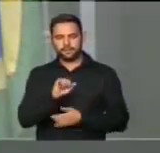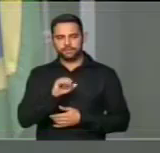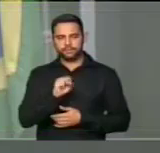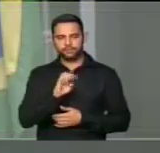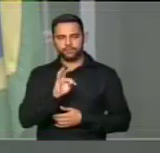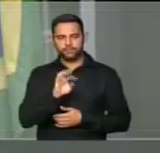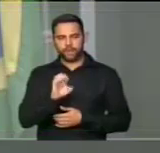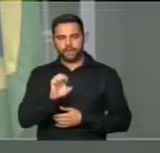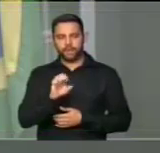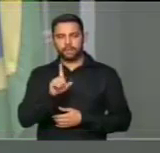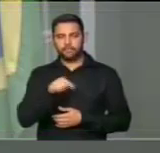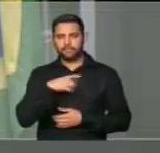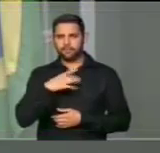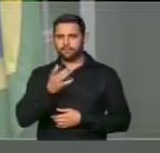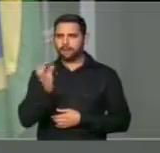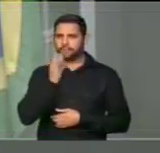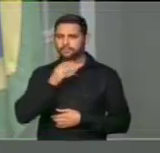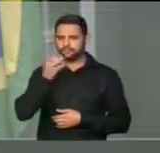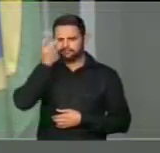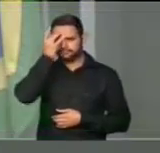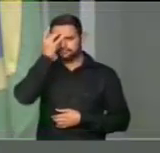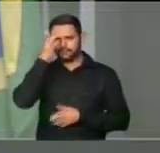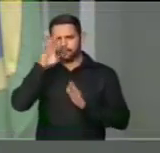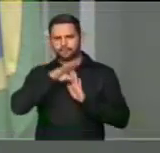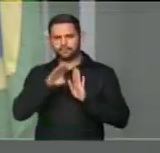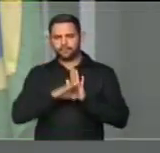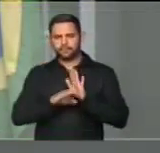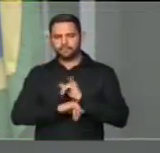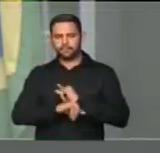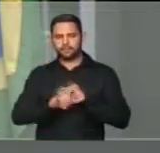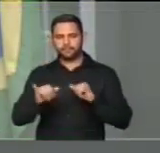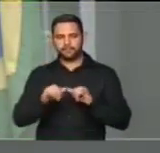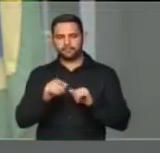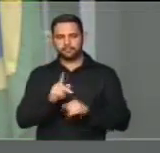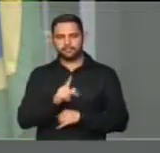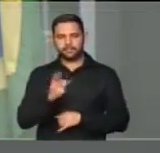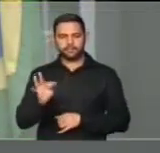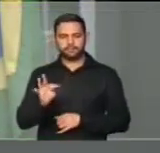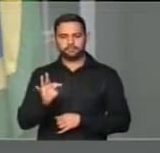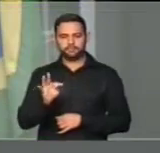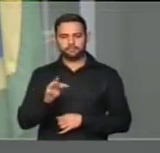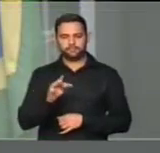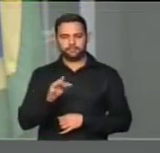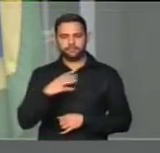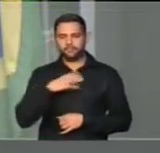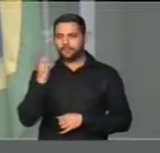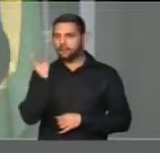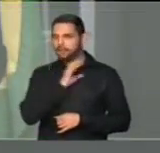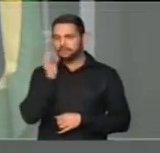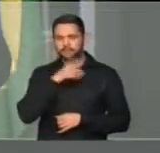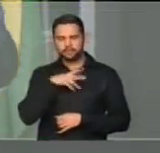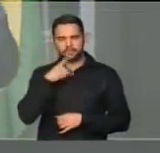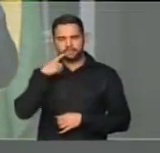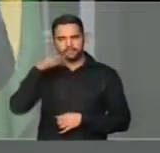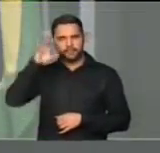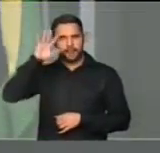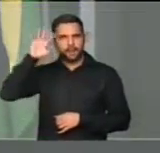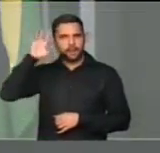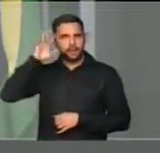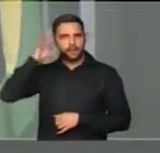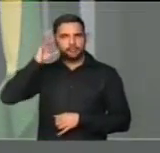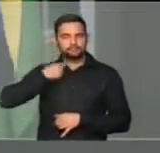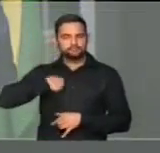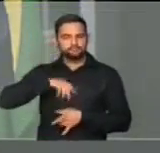imediato me veio à cabeça o programa eleitoral do PT. Me veio imediatamente as imagens que